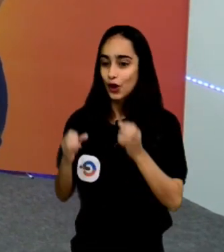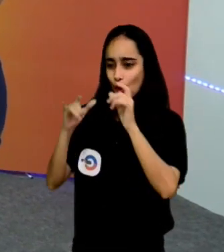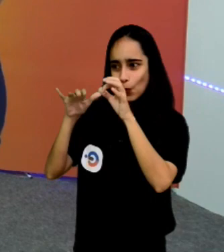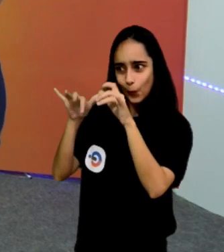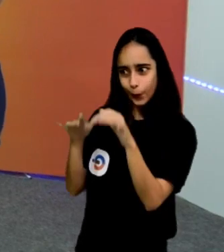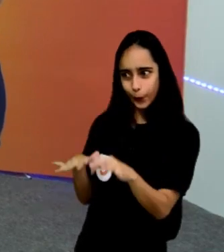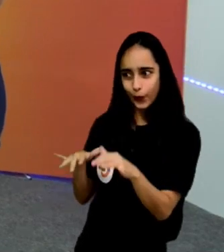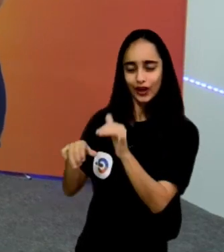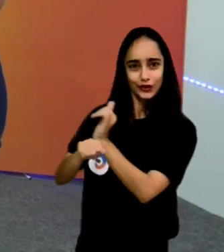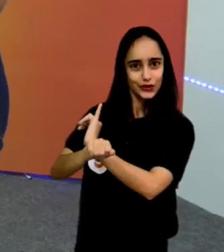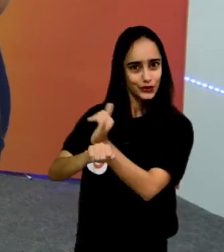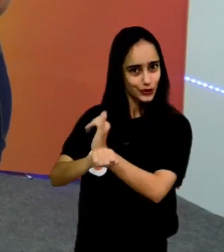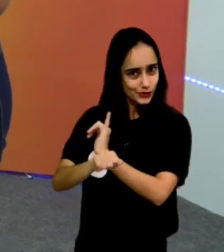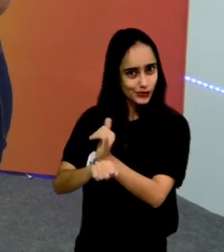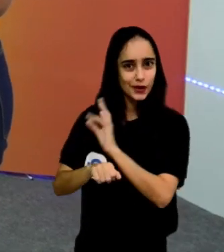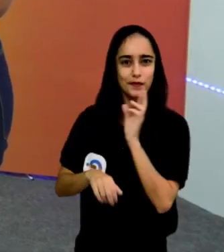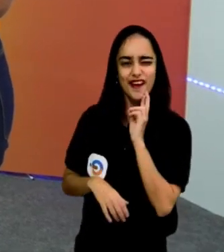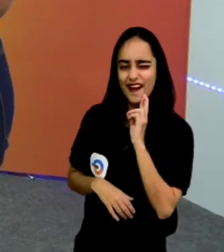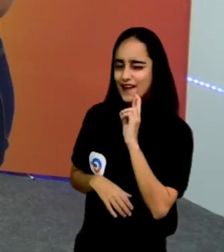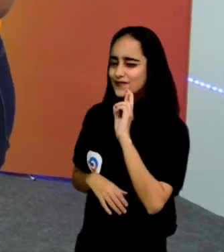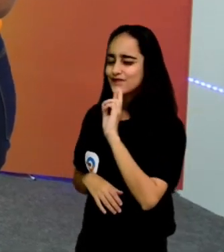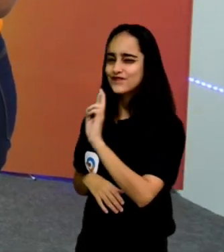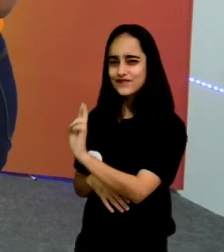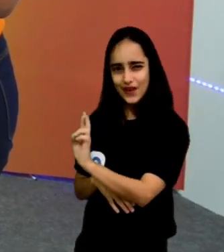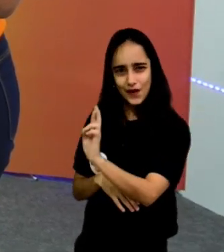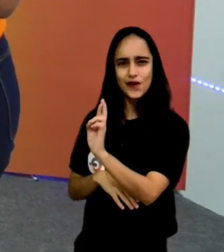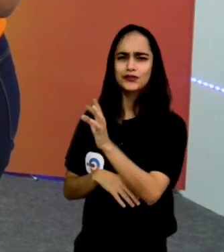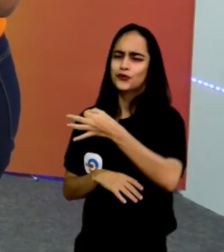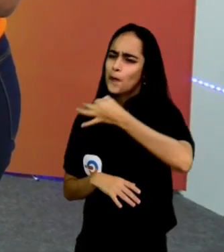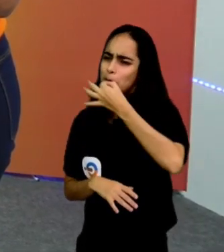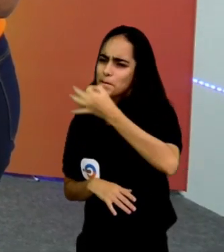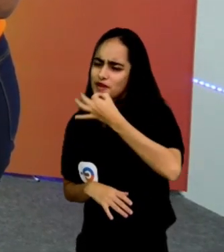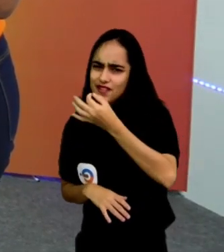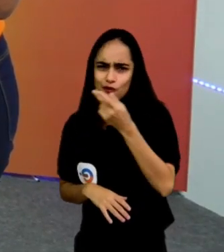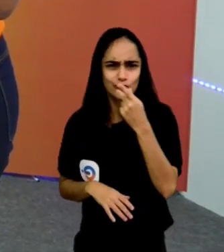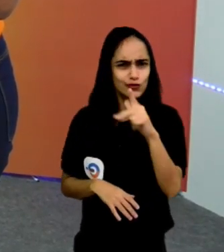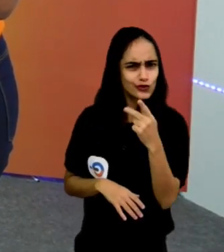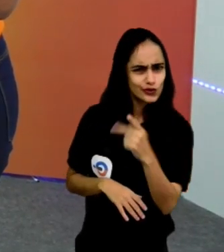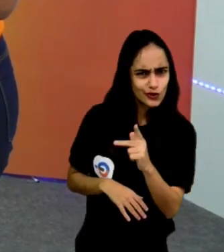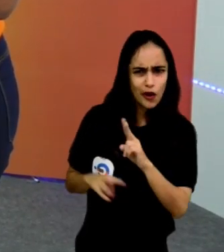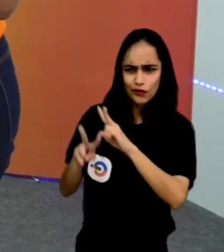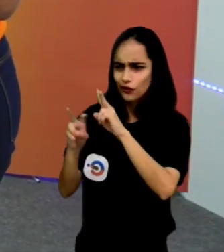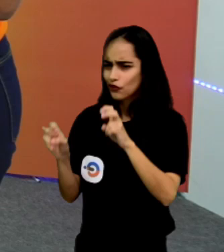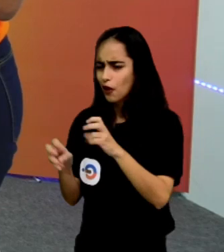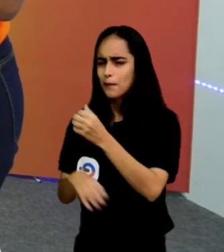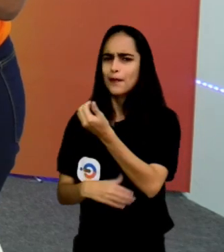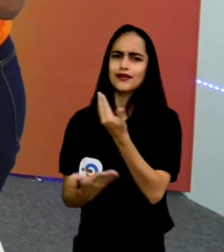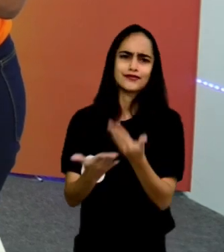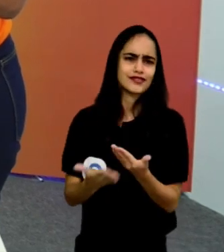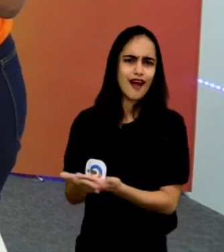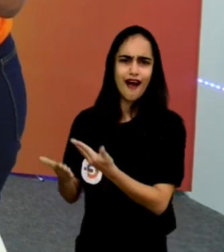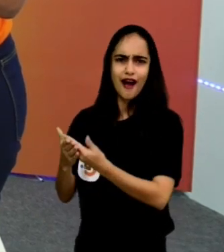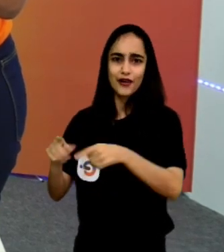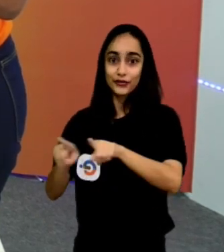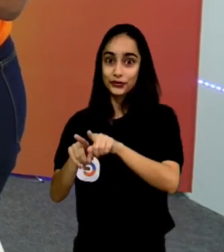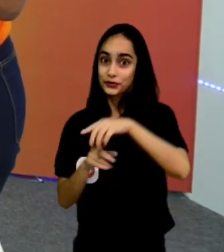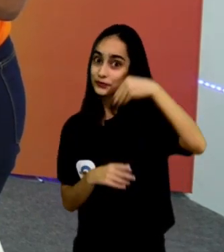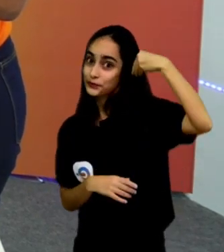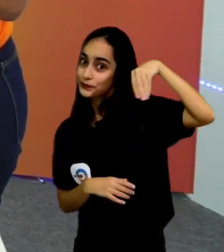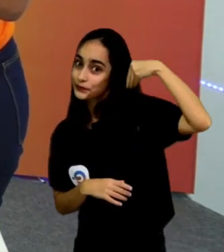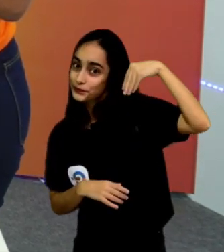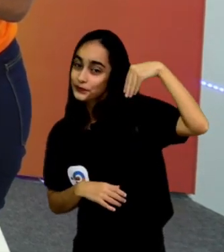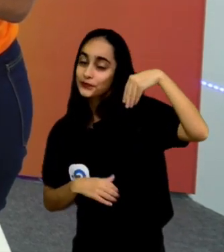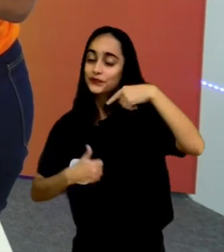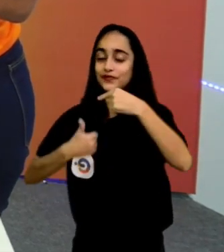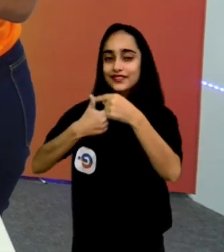no YouTube, responde, comenta sobre as aulas, ativa o sininho e curte